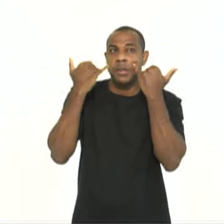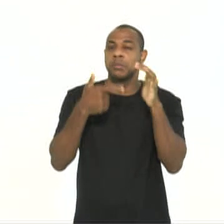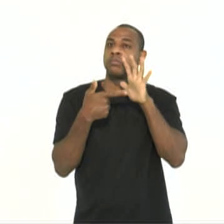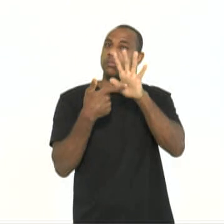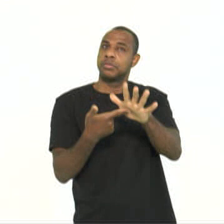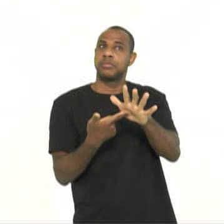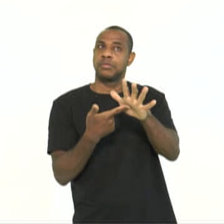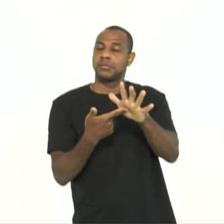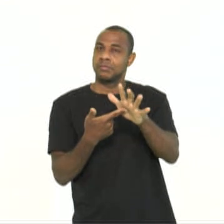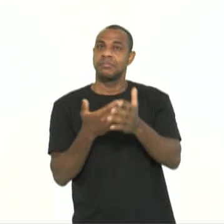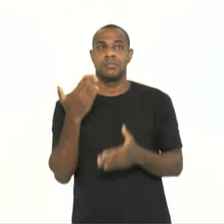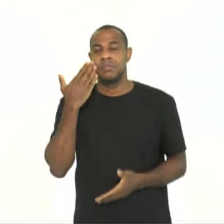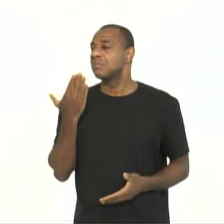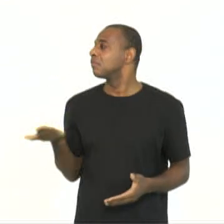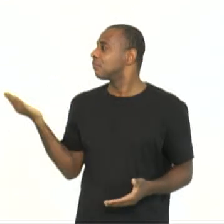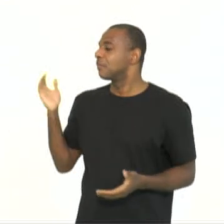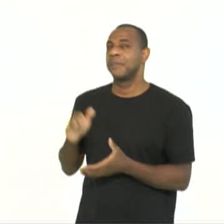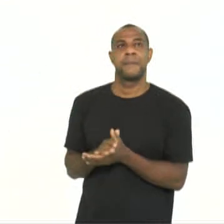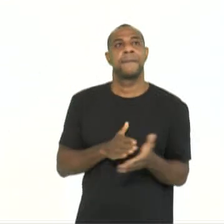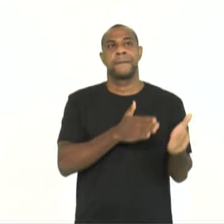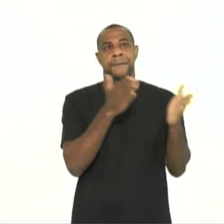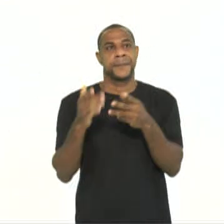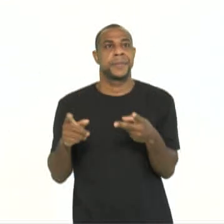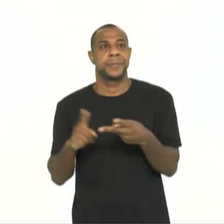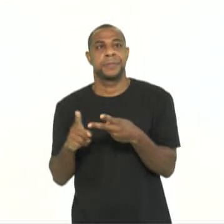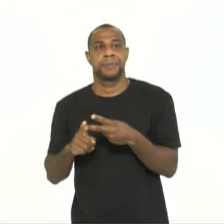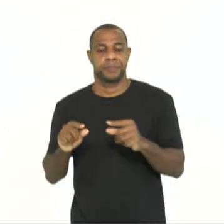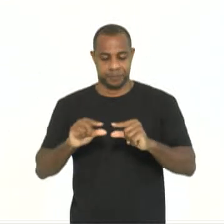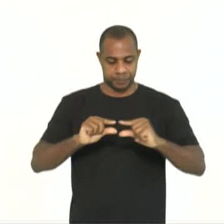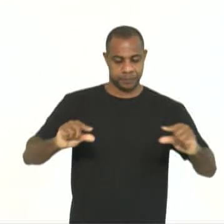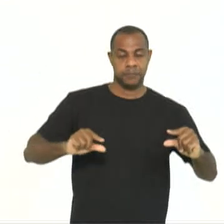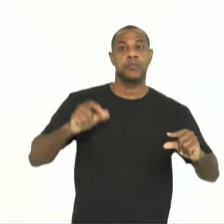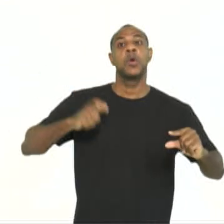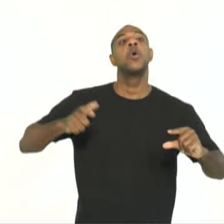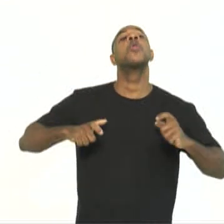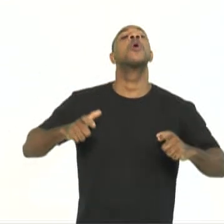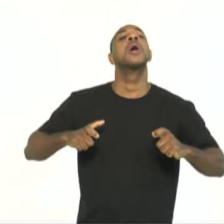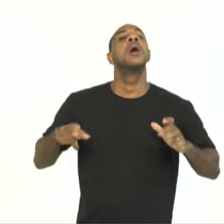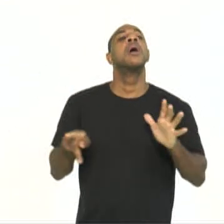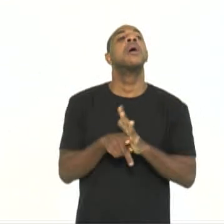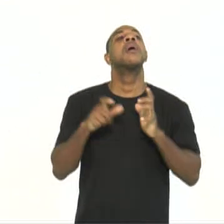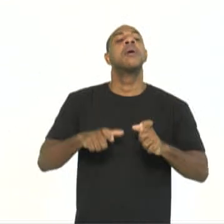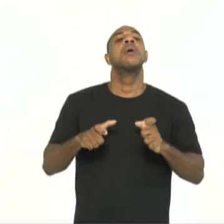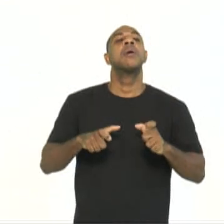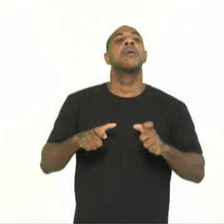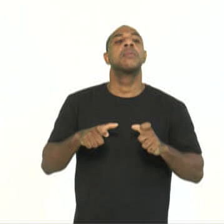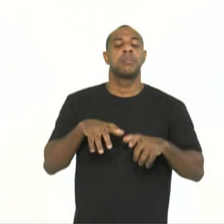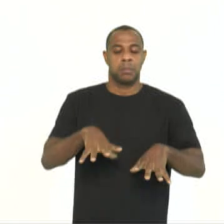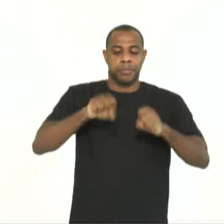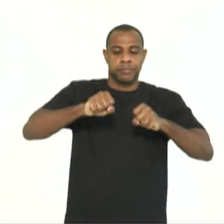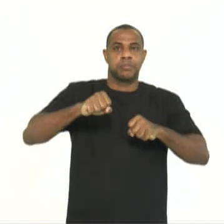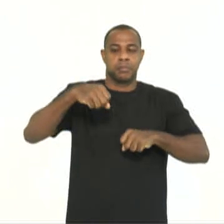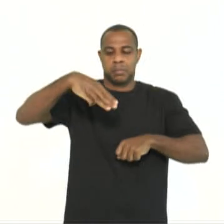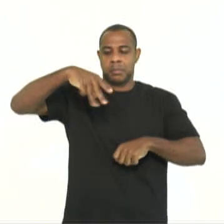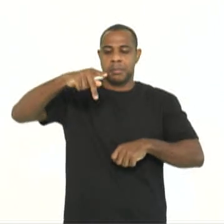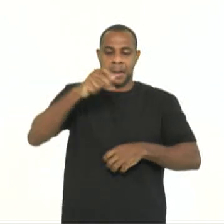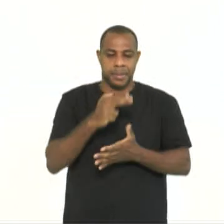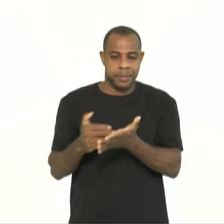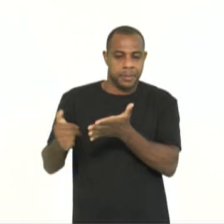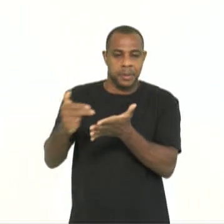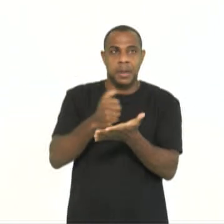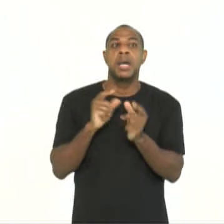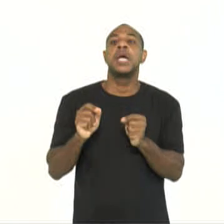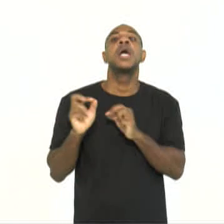sendo destacada. Na sequência, nós temos a fonte, que indica o local de onde o mapa foi extraído ou quem foi